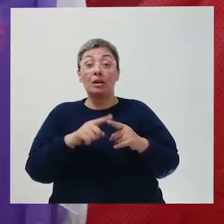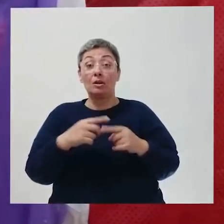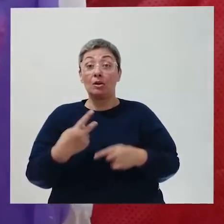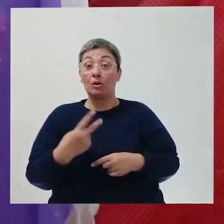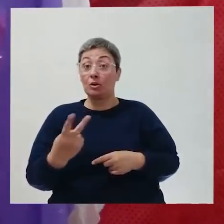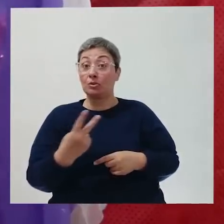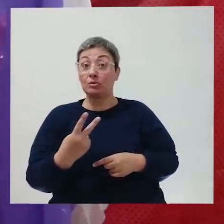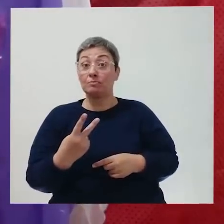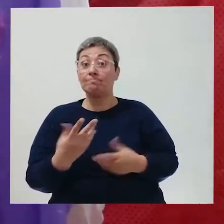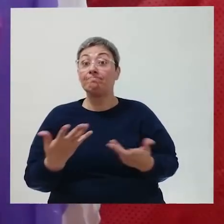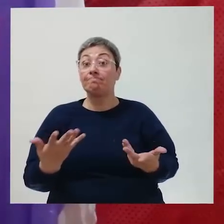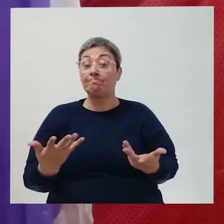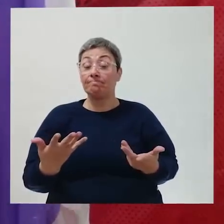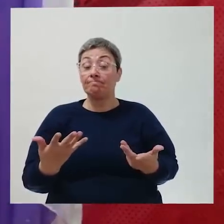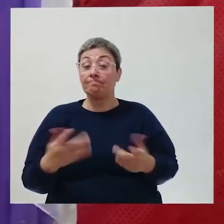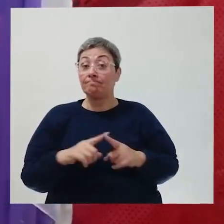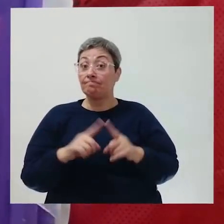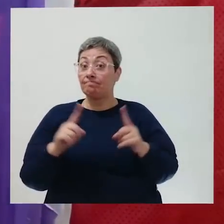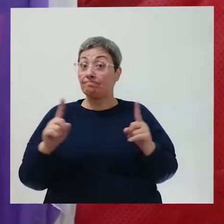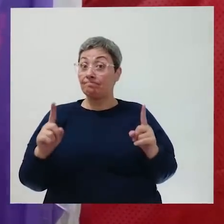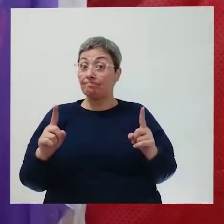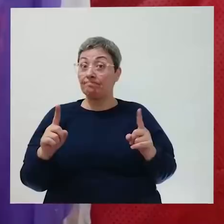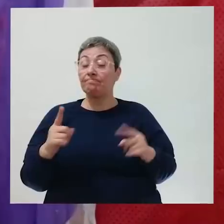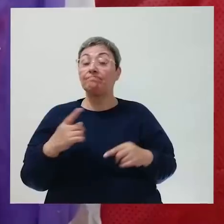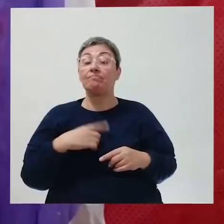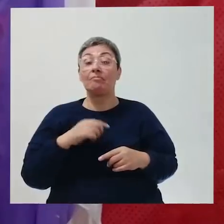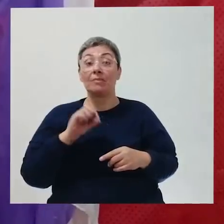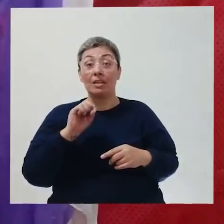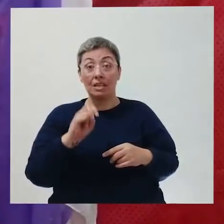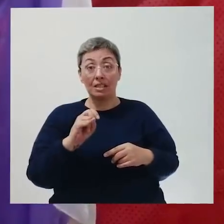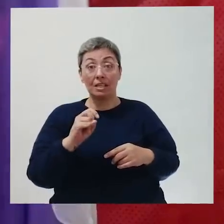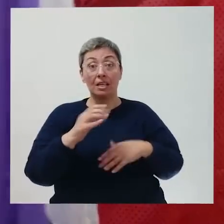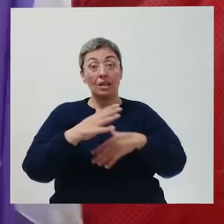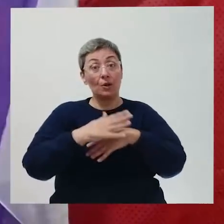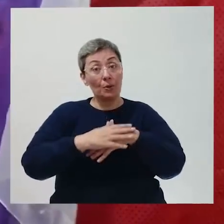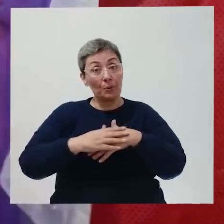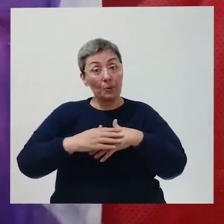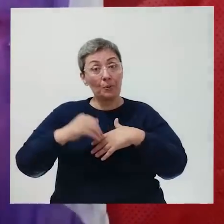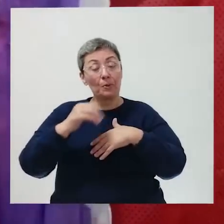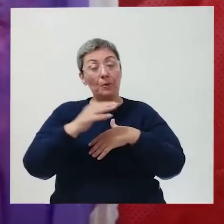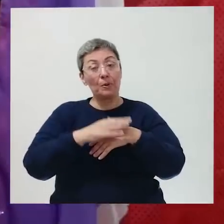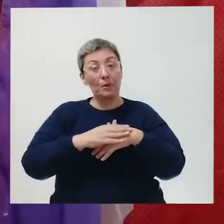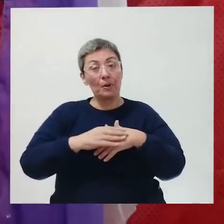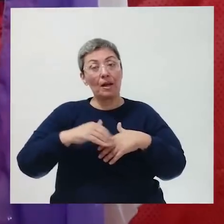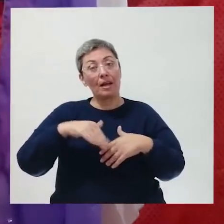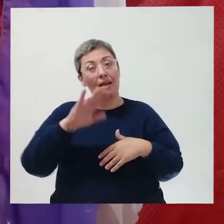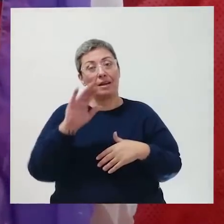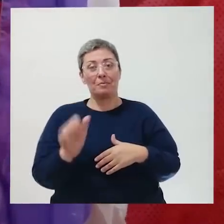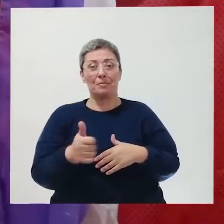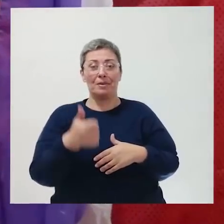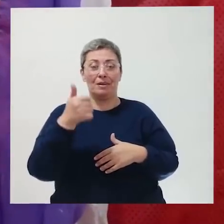era mais forte. Mas ser gentil é muito melhor.